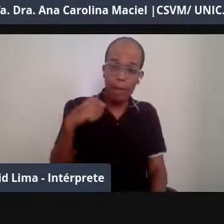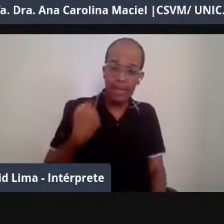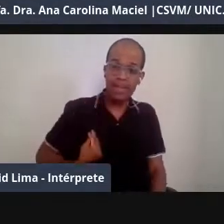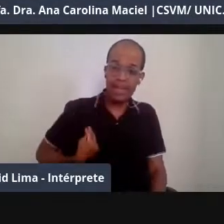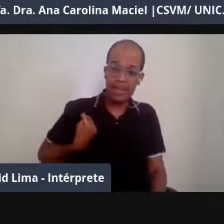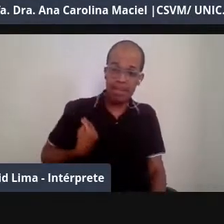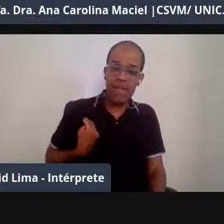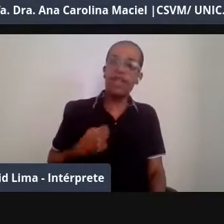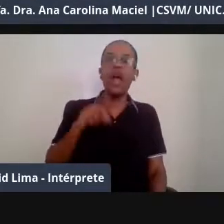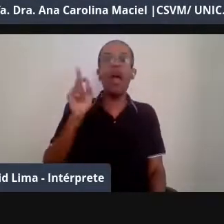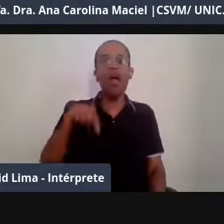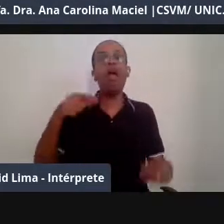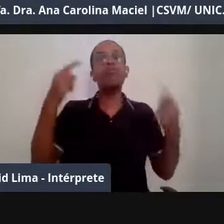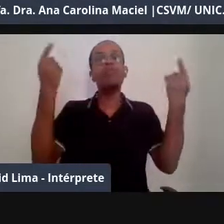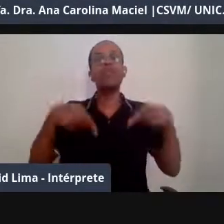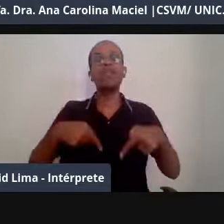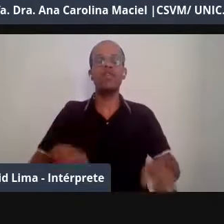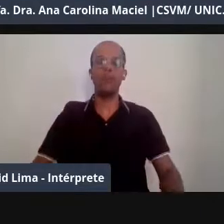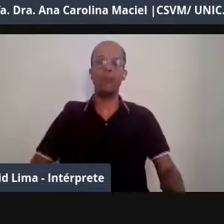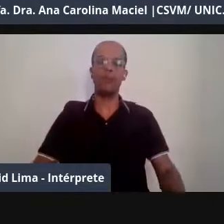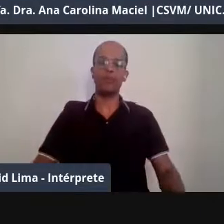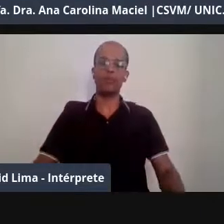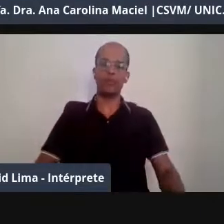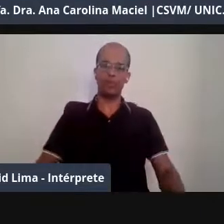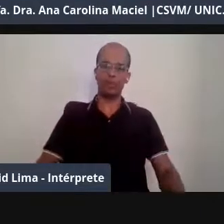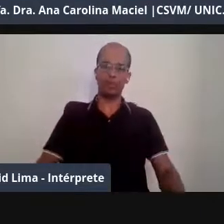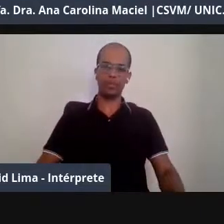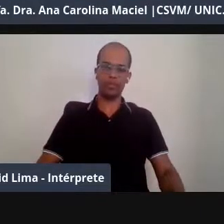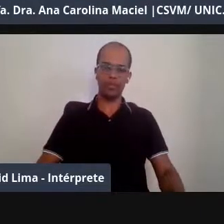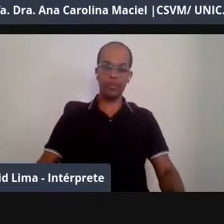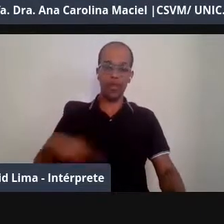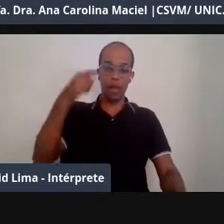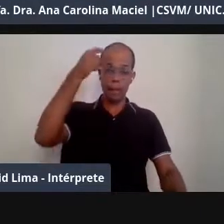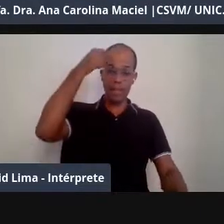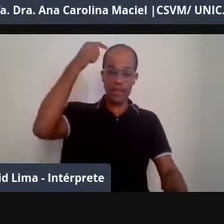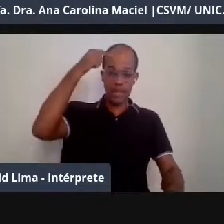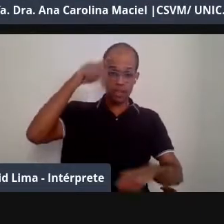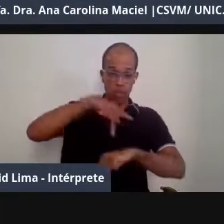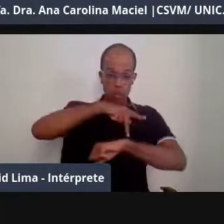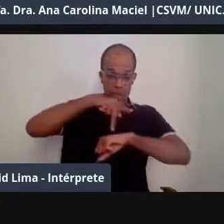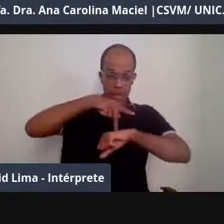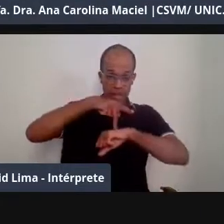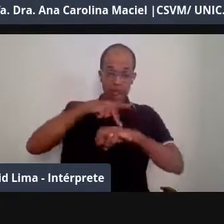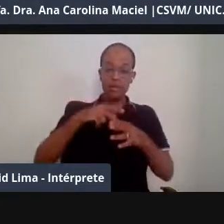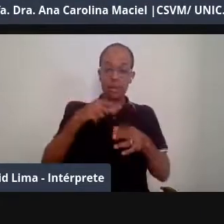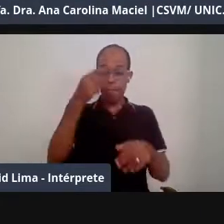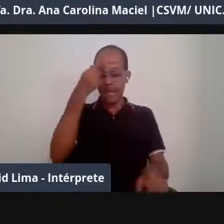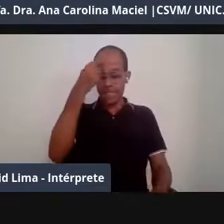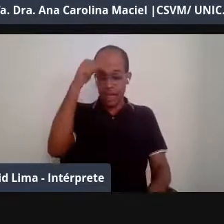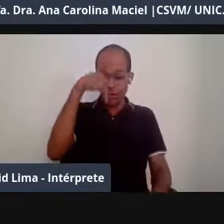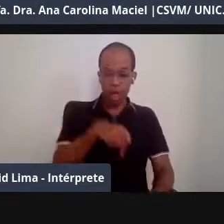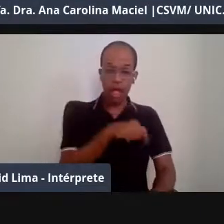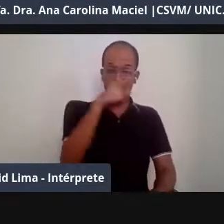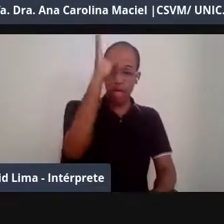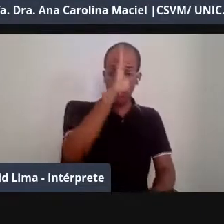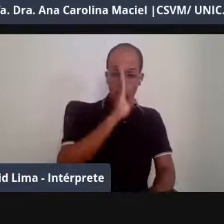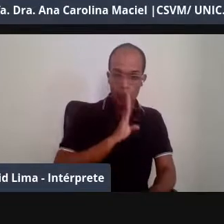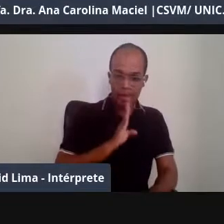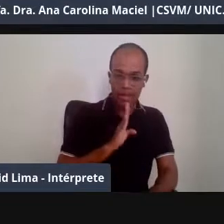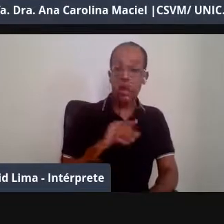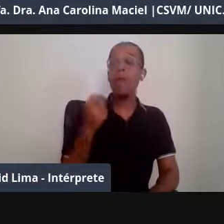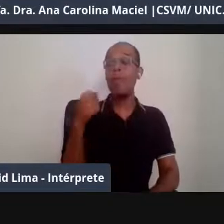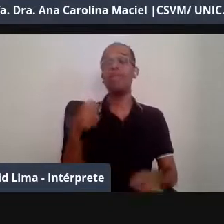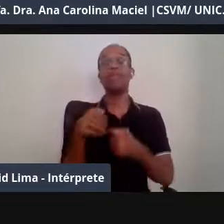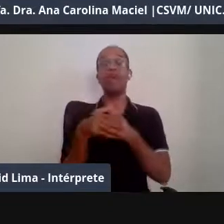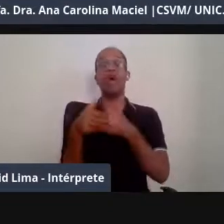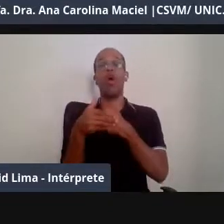grande desafio. E da perspectiva do Brasil, do país acolhedor, o que deveria ser acolhedor,